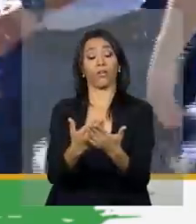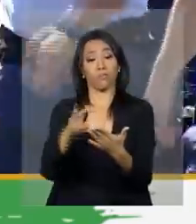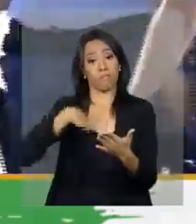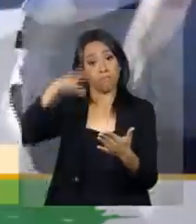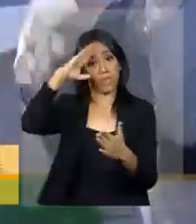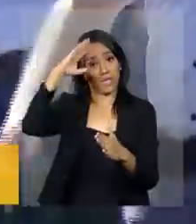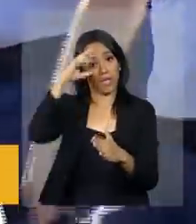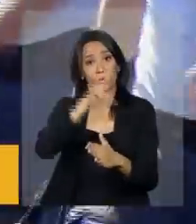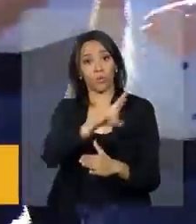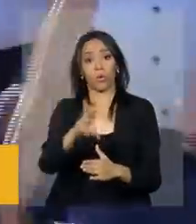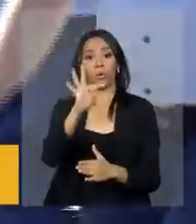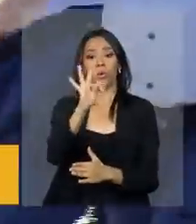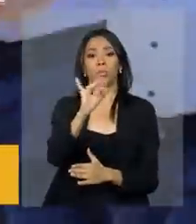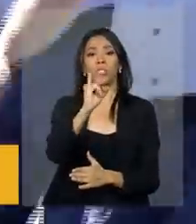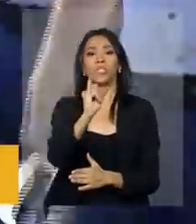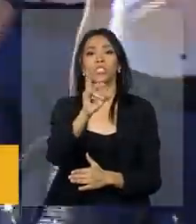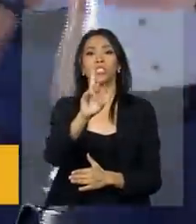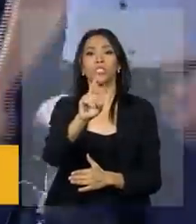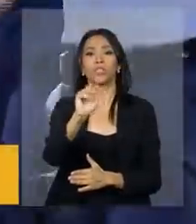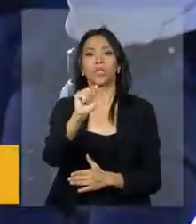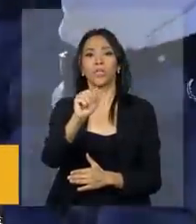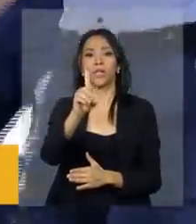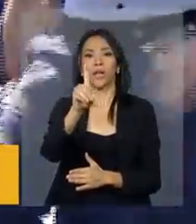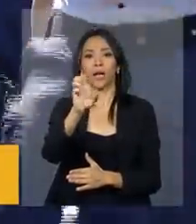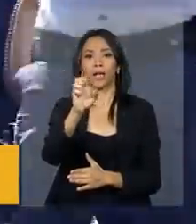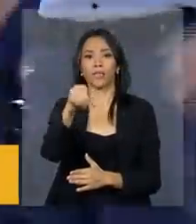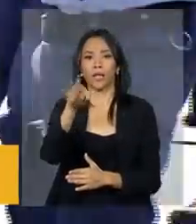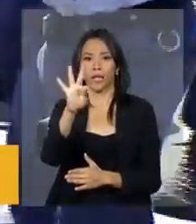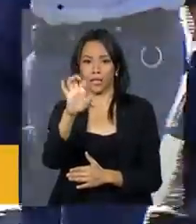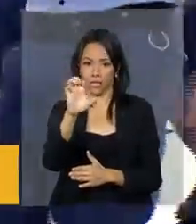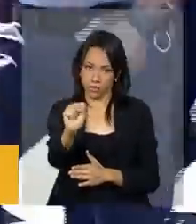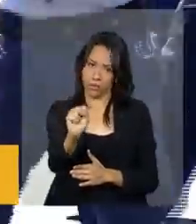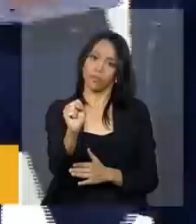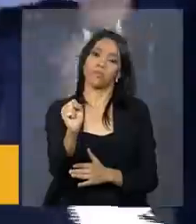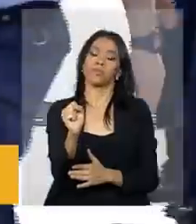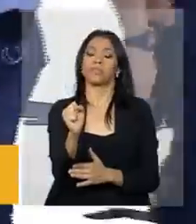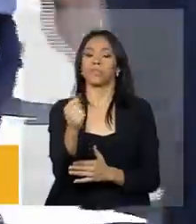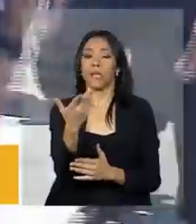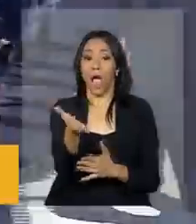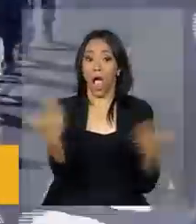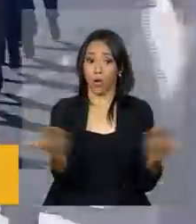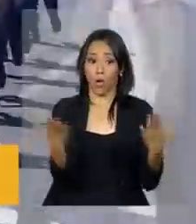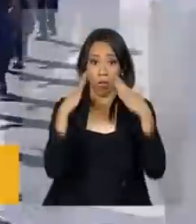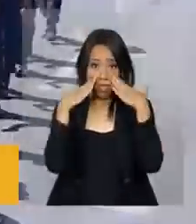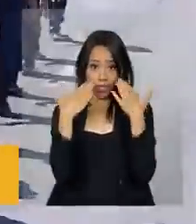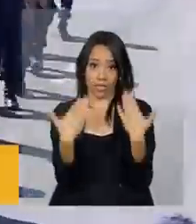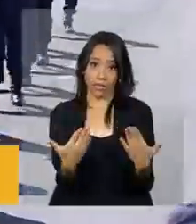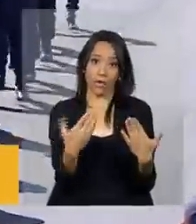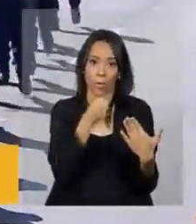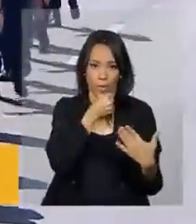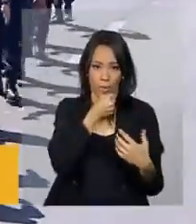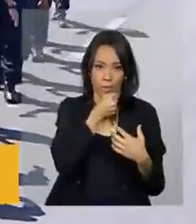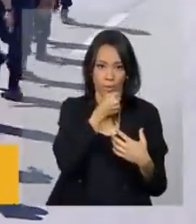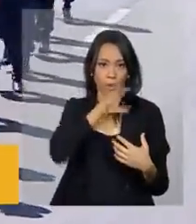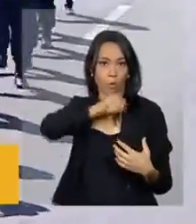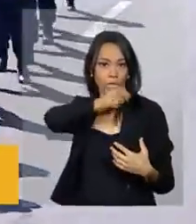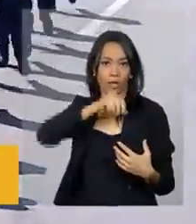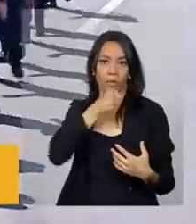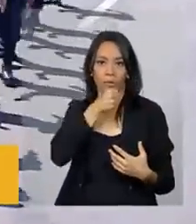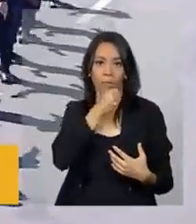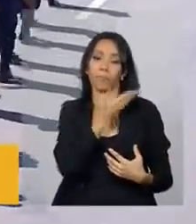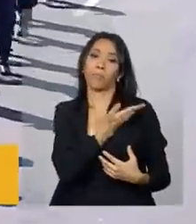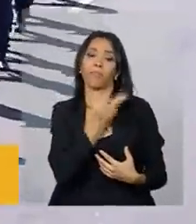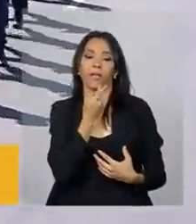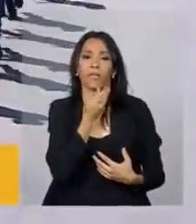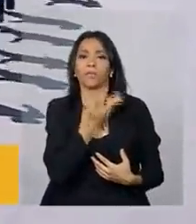O senhor está de volta aqui com a gente, acompanhando o desfile. É, o desfile agora, desse bloco aí, são das nossas forças